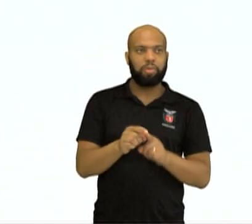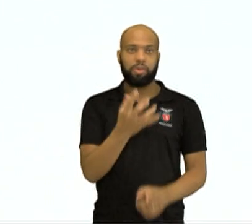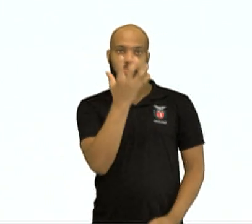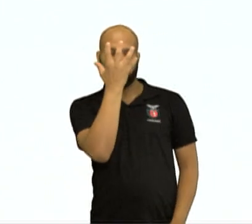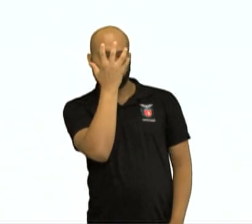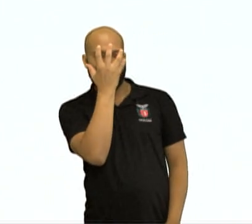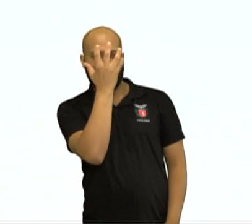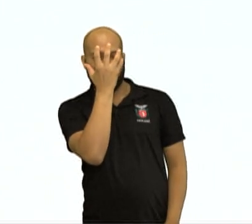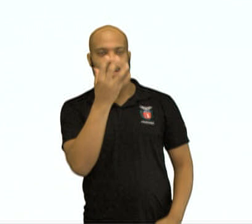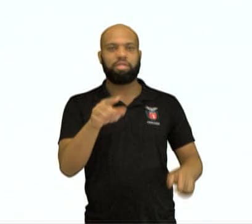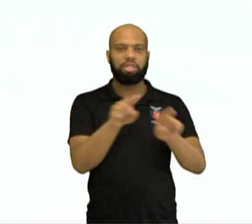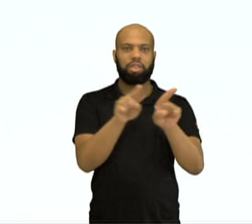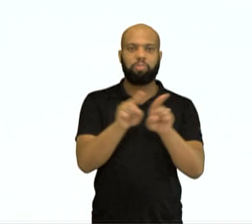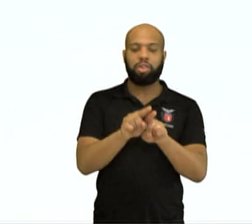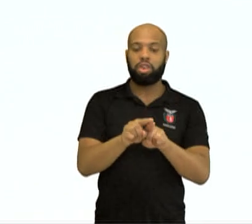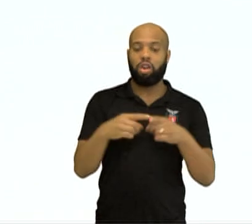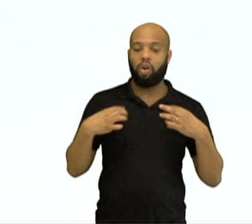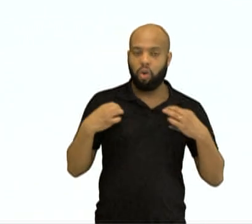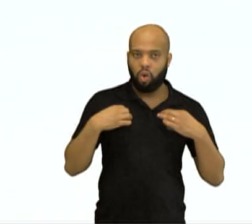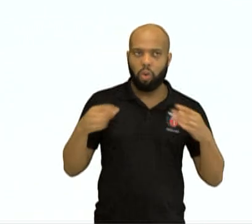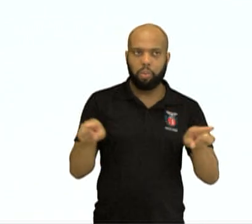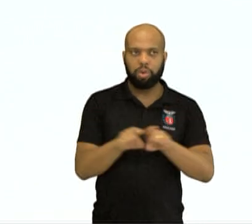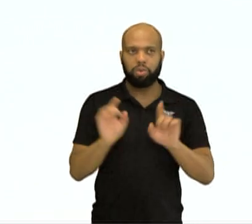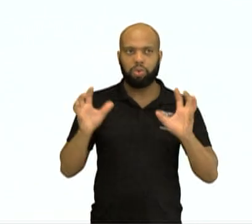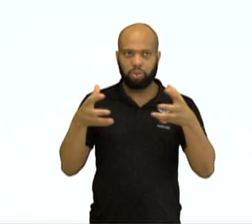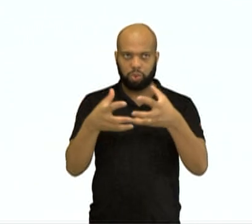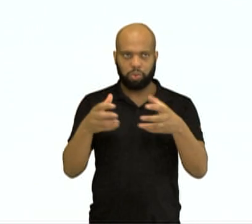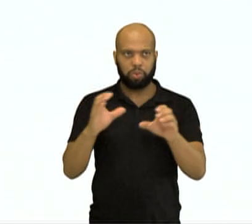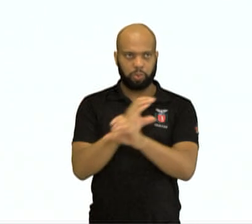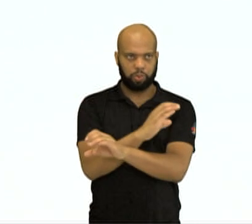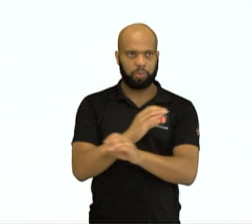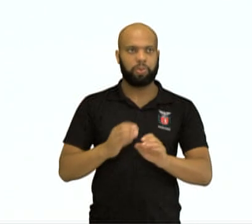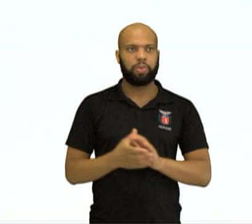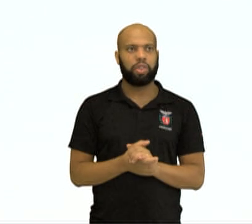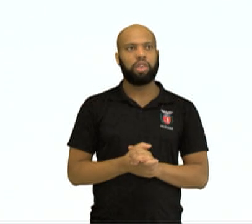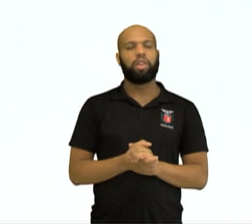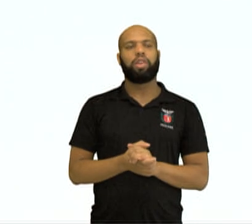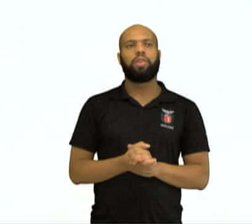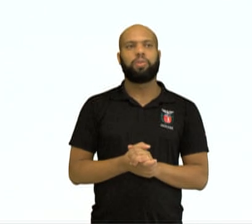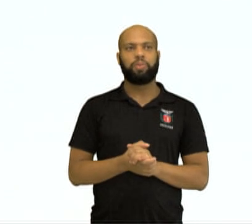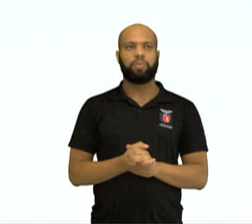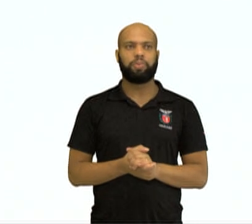máscaras, né, aquelas roupas e o grupo todo ali. Bom,